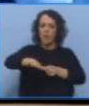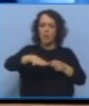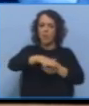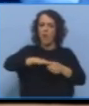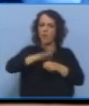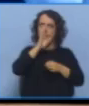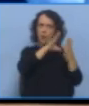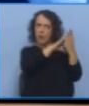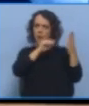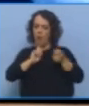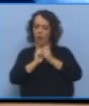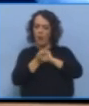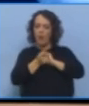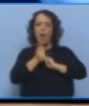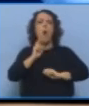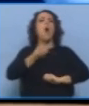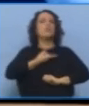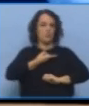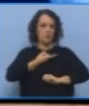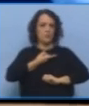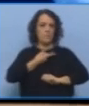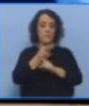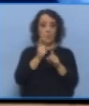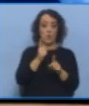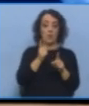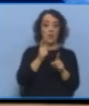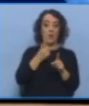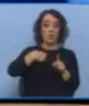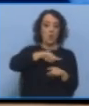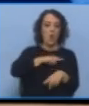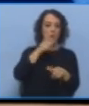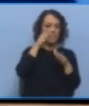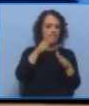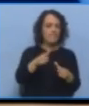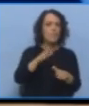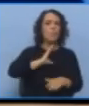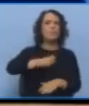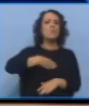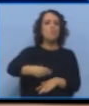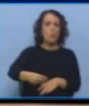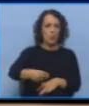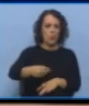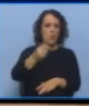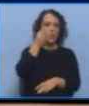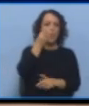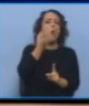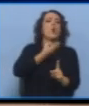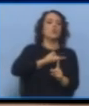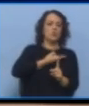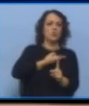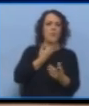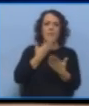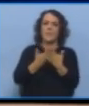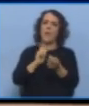E, portanto, a nossa atenção é como é que estamos no mundo, sem ser do mundo, e com isso transformamos o